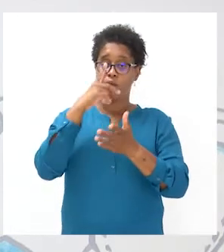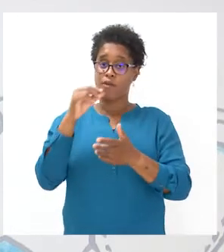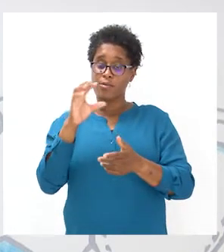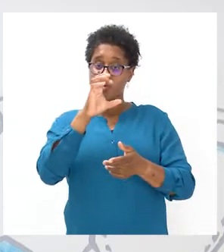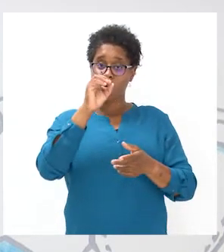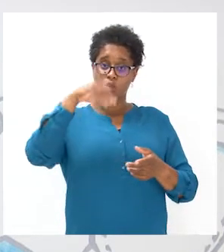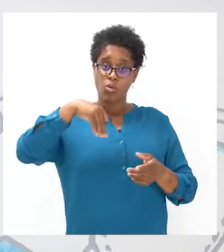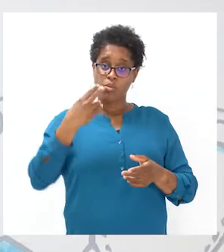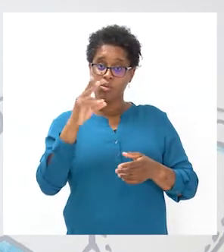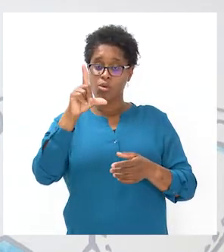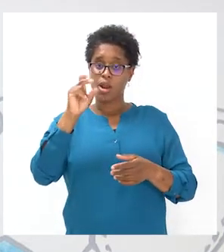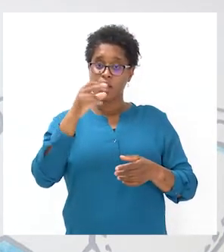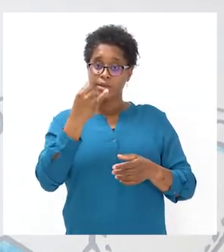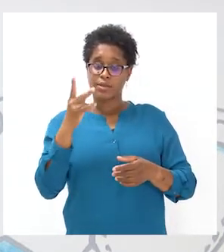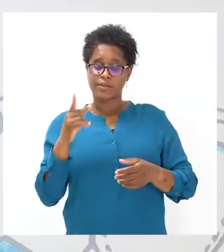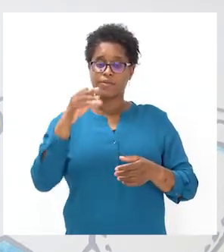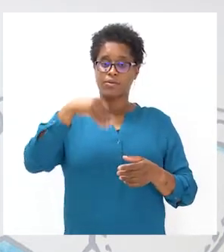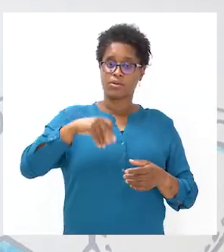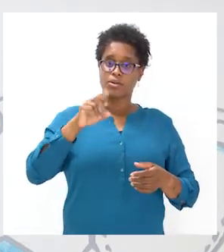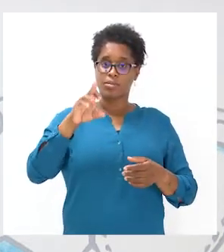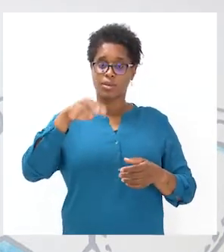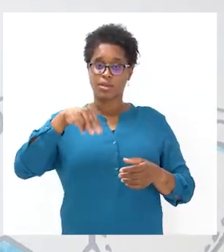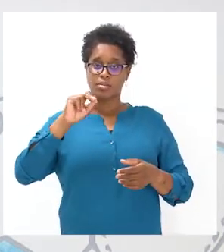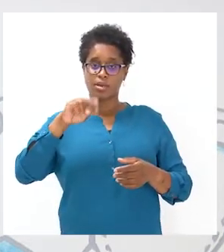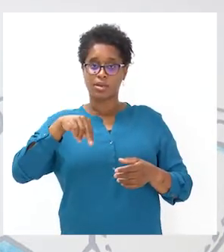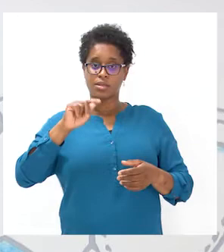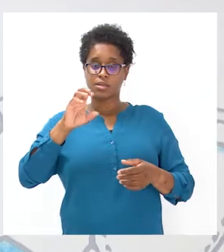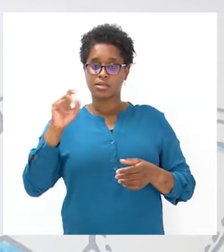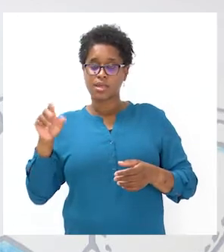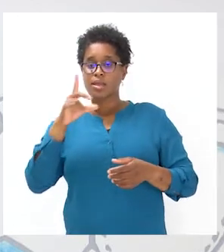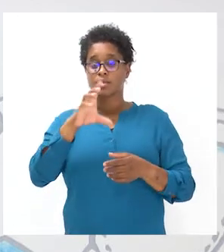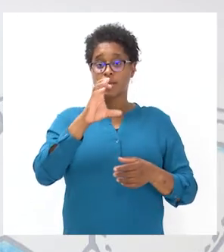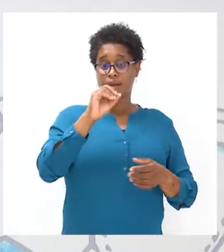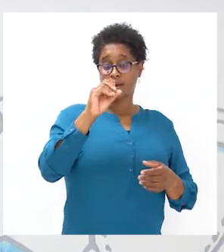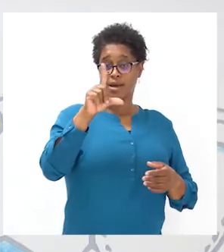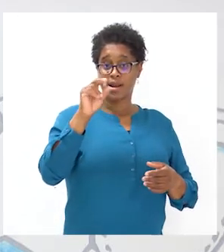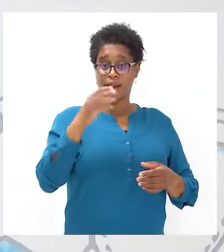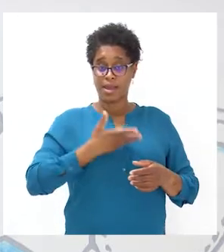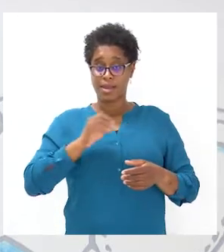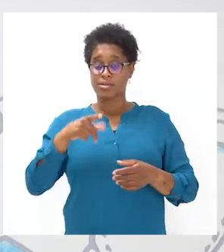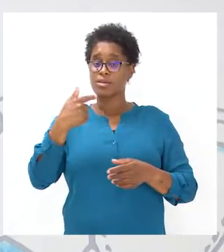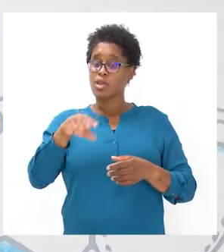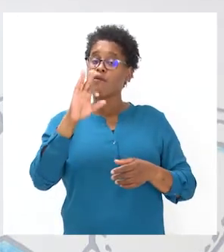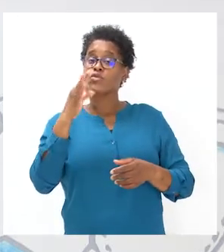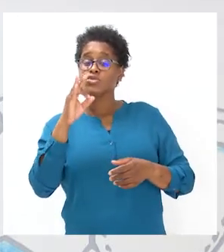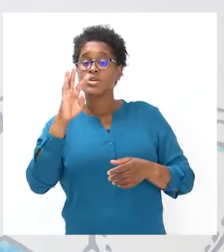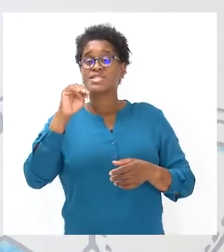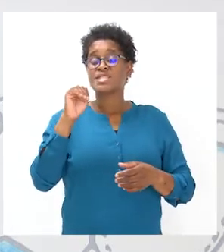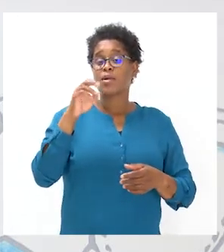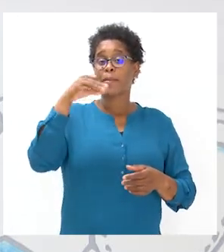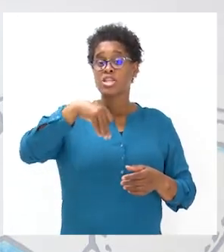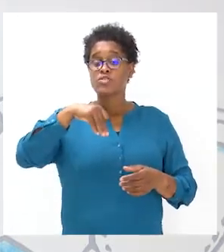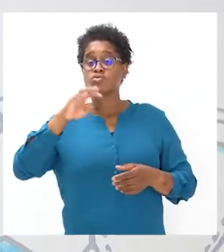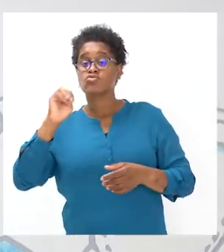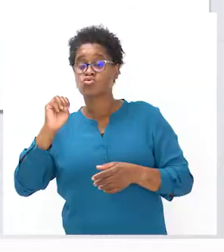copulativo permanecer, não é? Então, calado aqui desempenha a função sintática de predicativo do